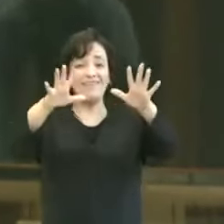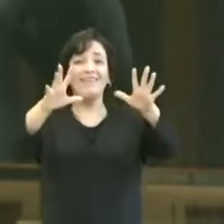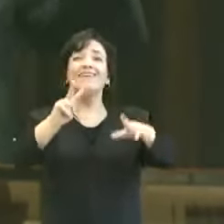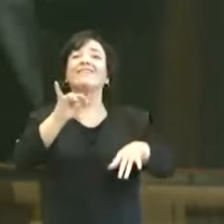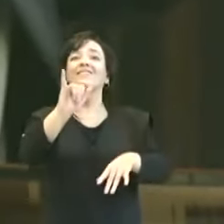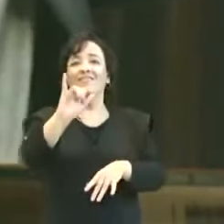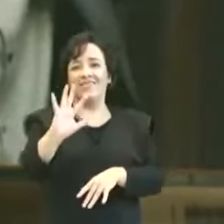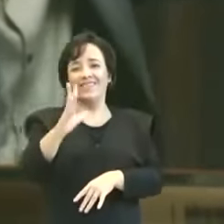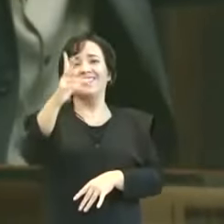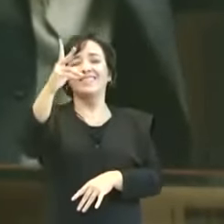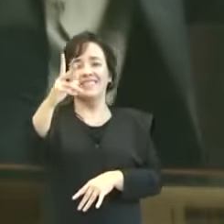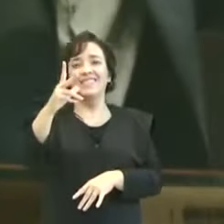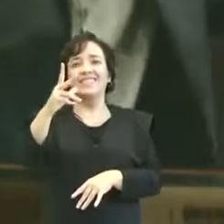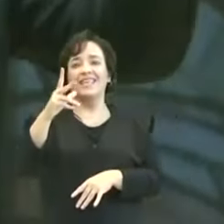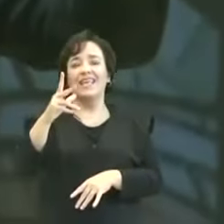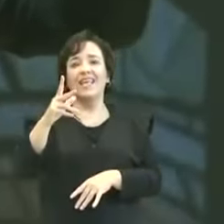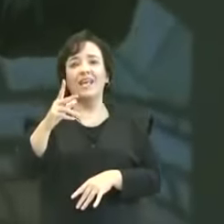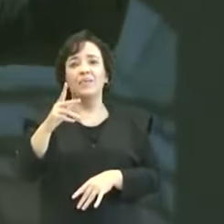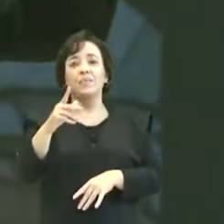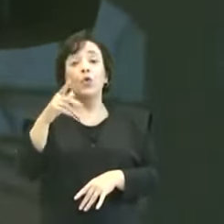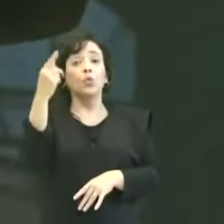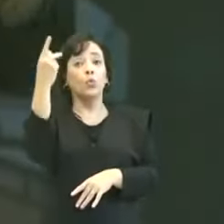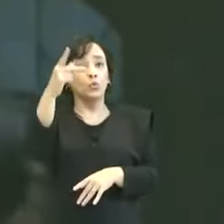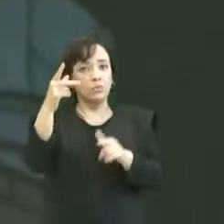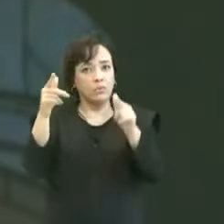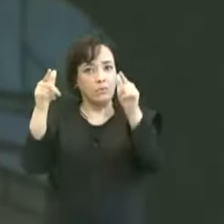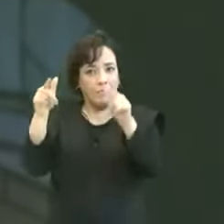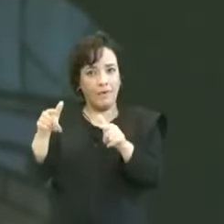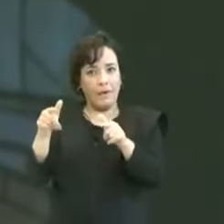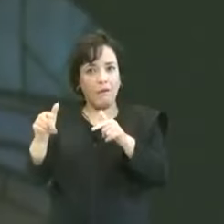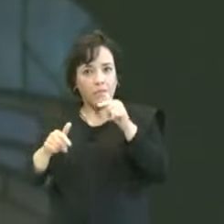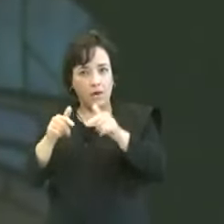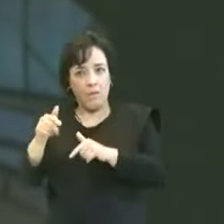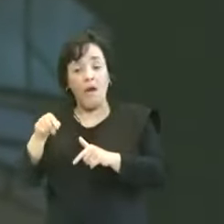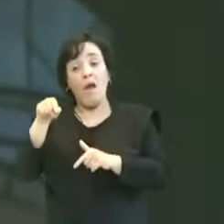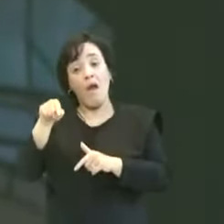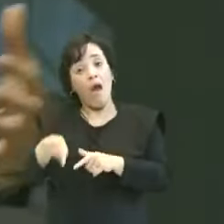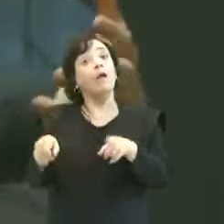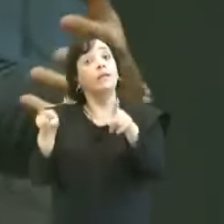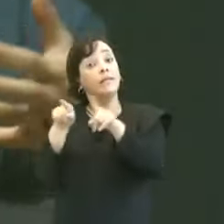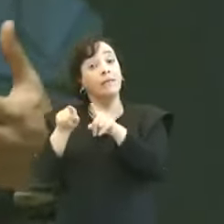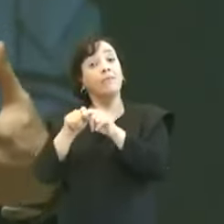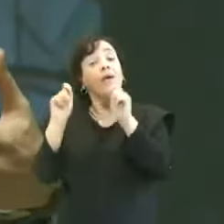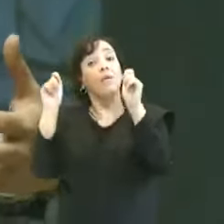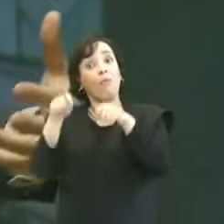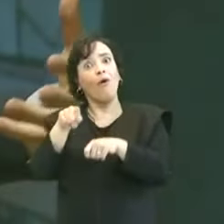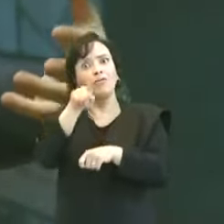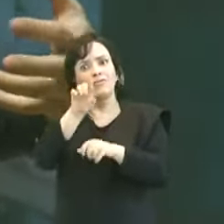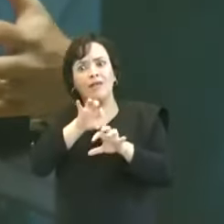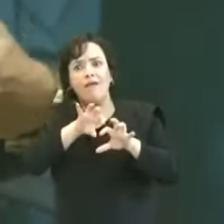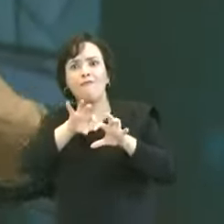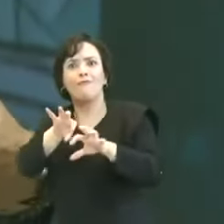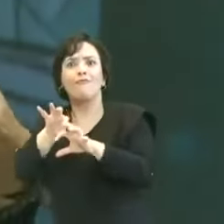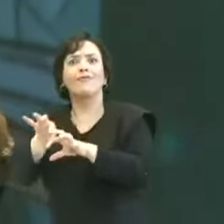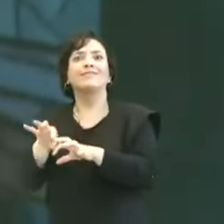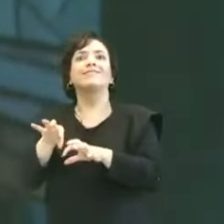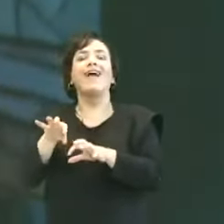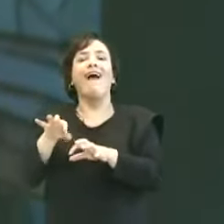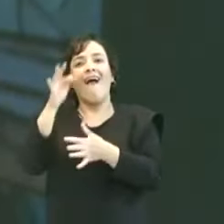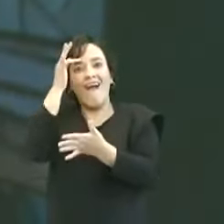pode transformar o seu lugar de trabalho num ambiente de fé. Num lugar onde os sinais de Deus se